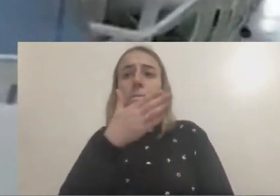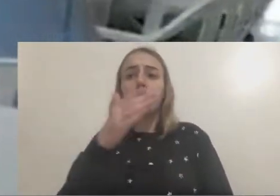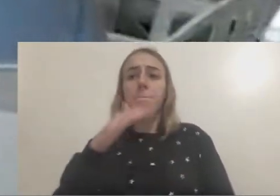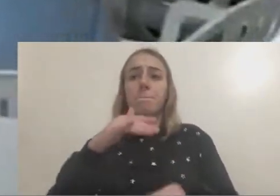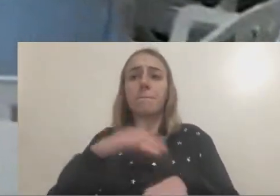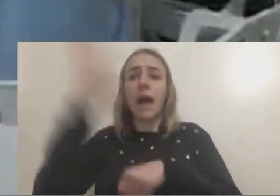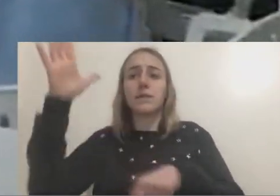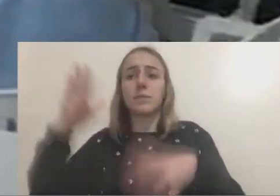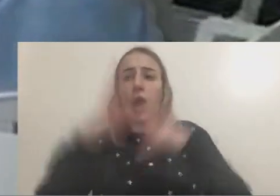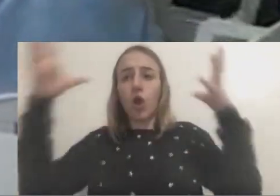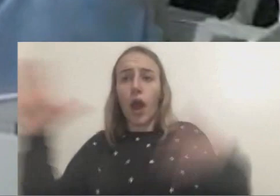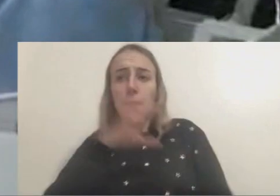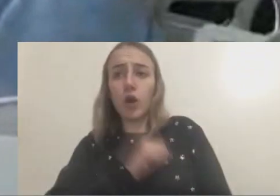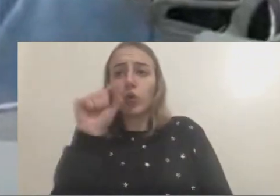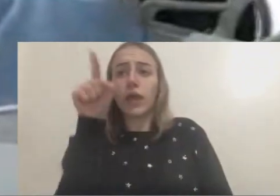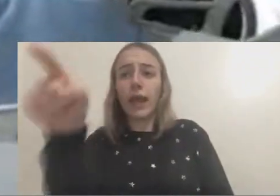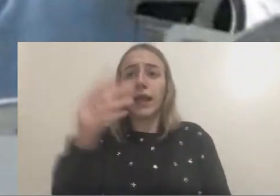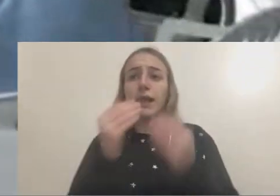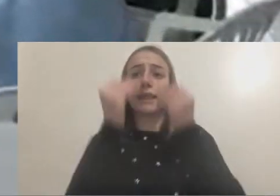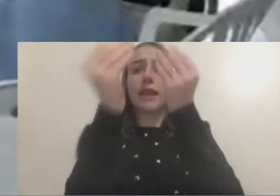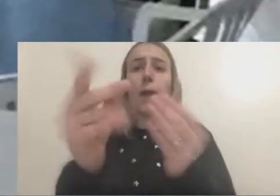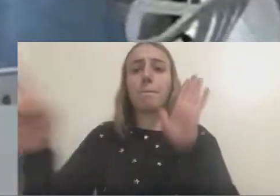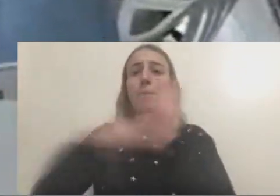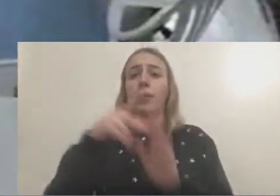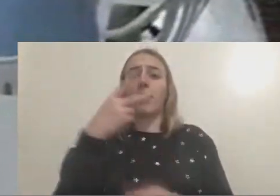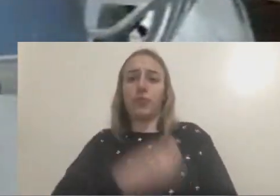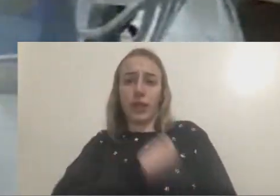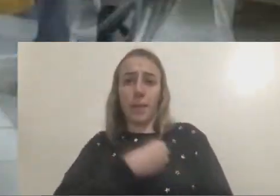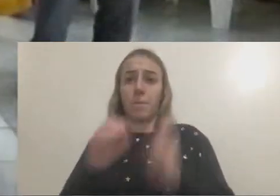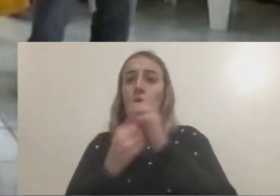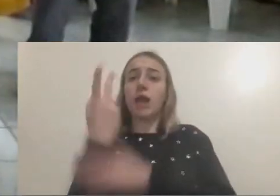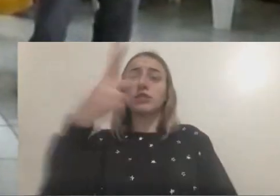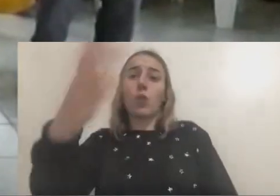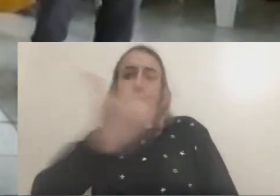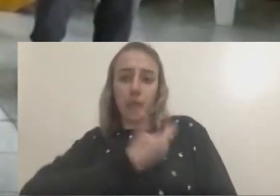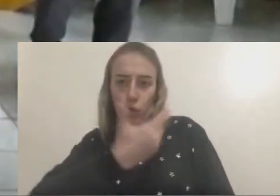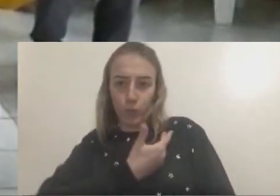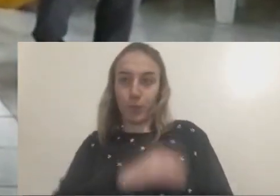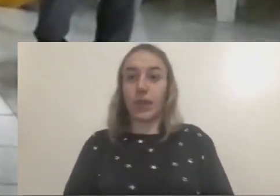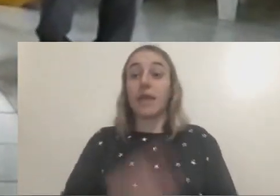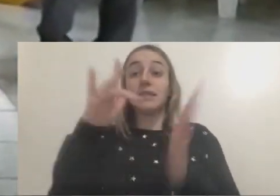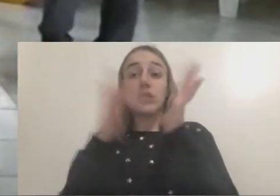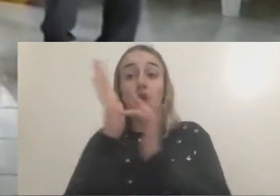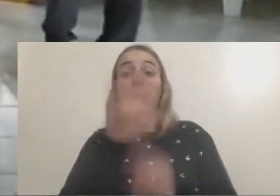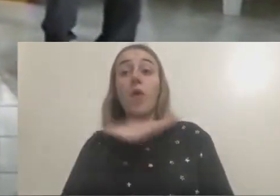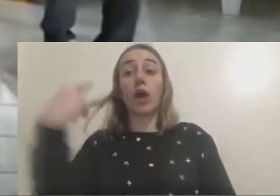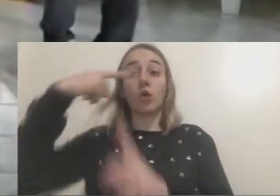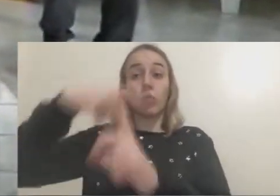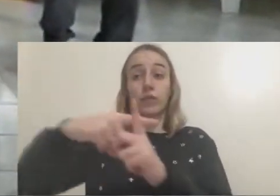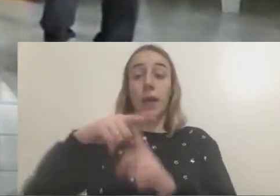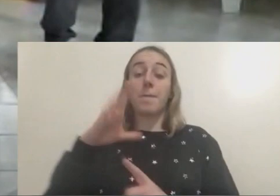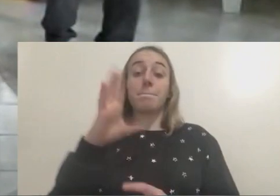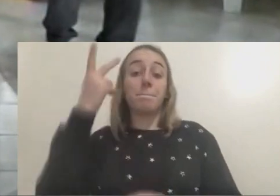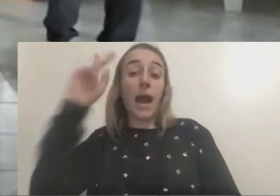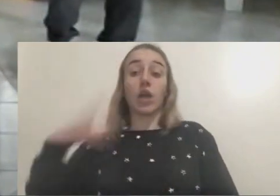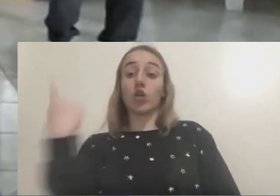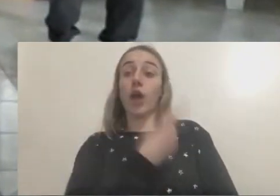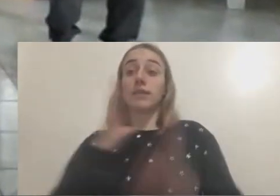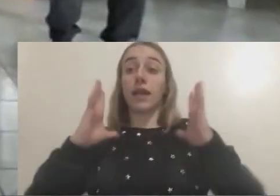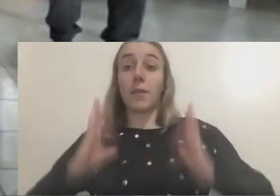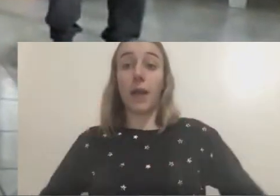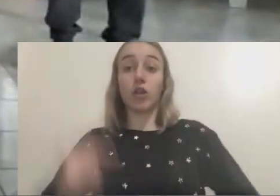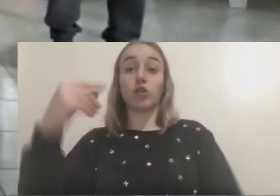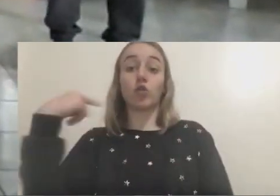esqueça Em João 15, 13 diz Não existe maior amor Do que aquele que dá a própria vida Por causa dos seus amigos Jesus